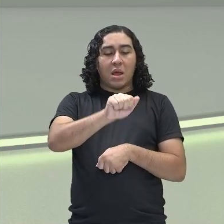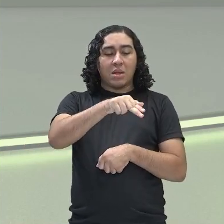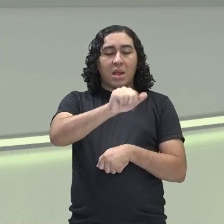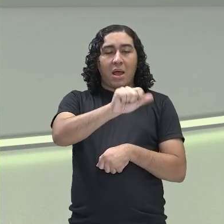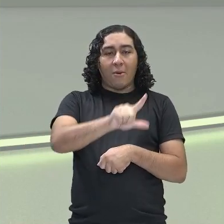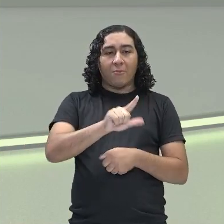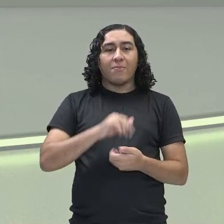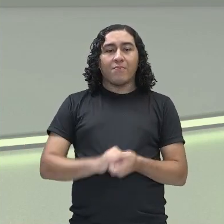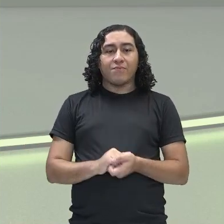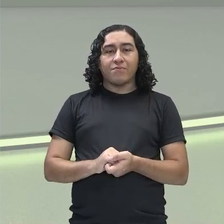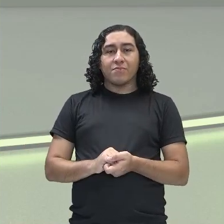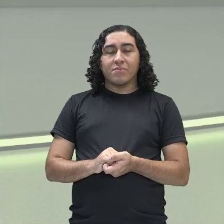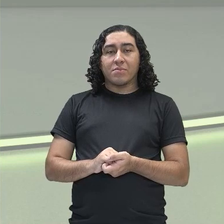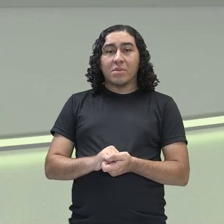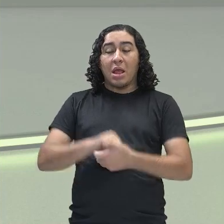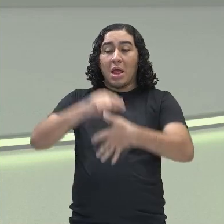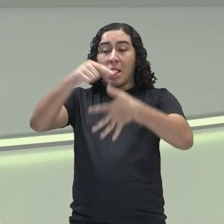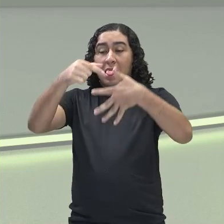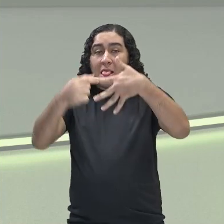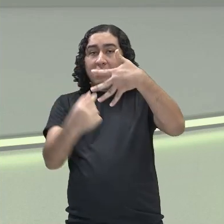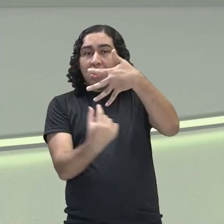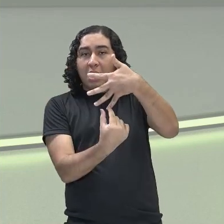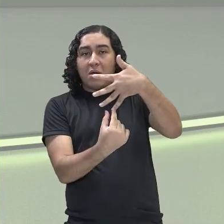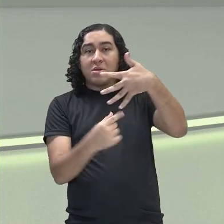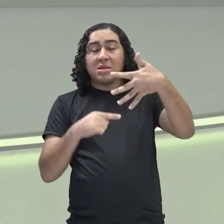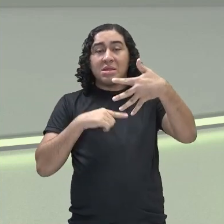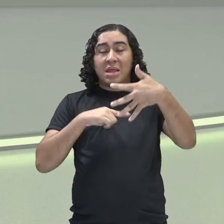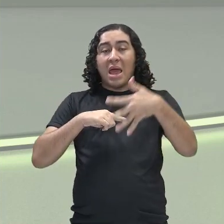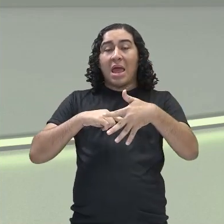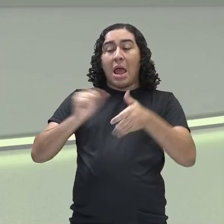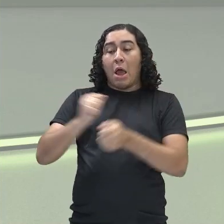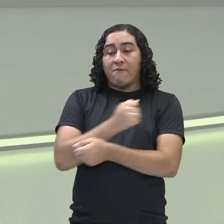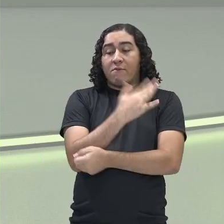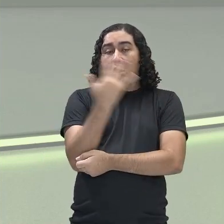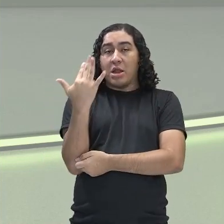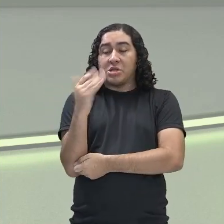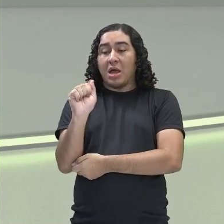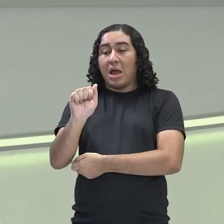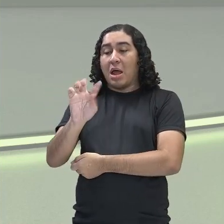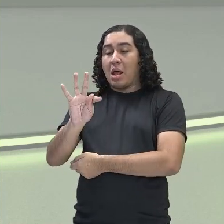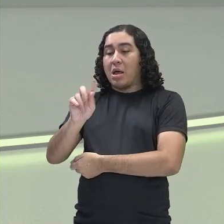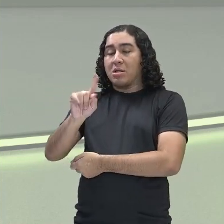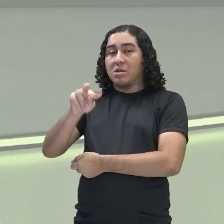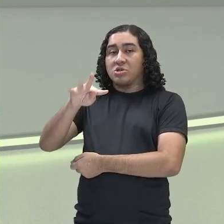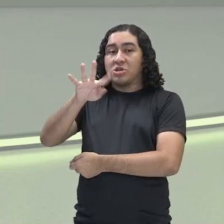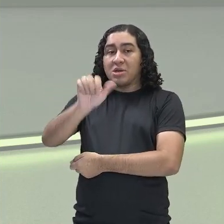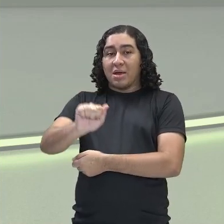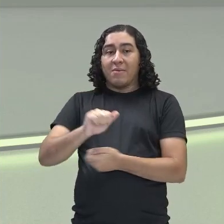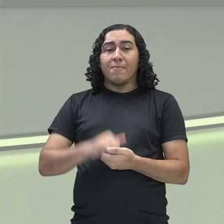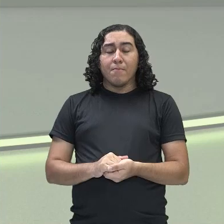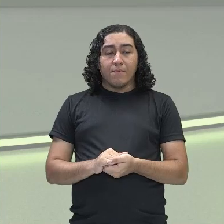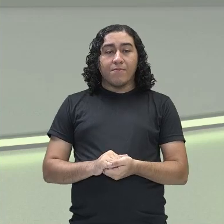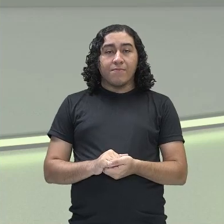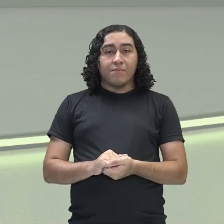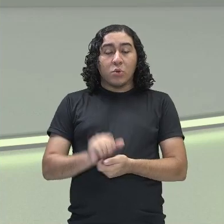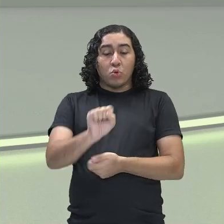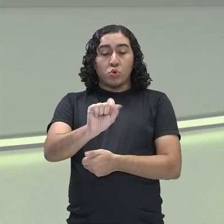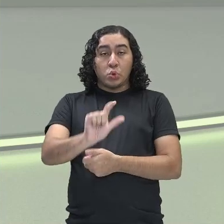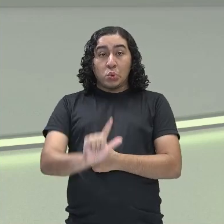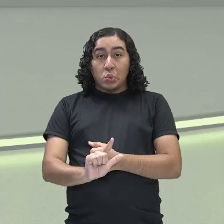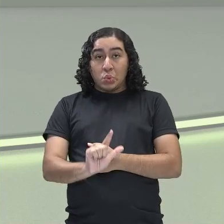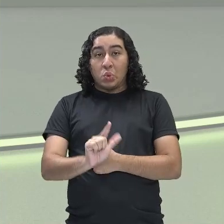litoral nós temos o bioma da Mata Atlântica e lá no sul do nosso país, do Brasil,